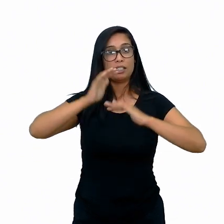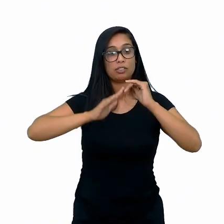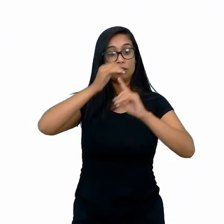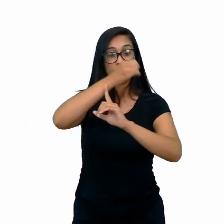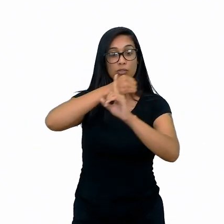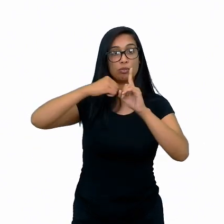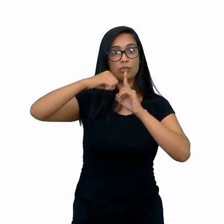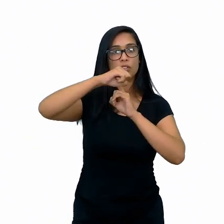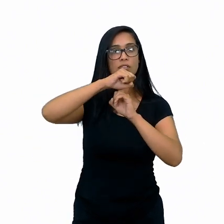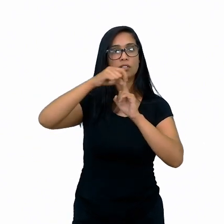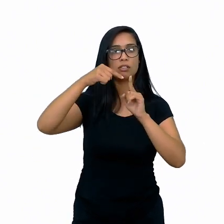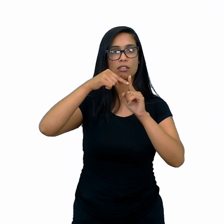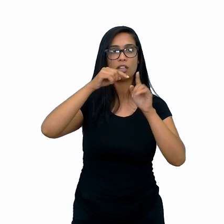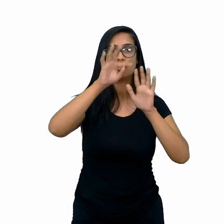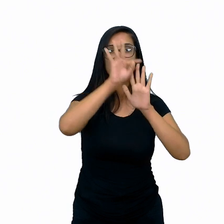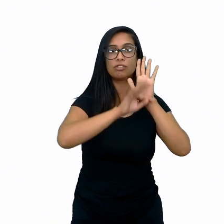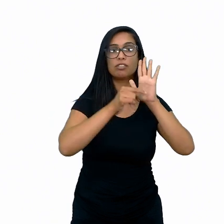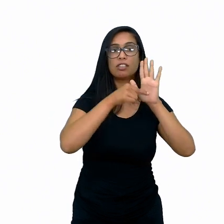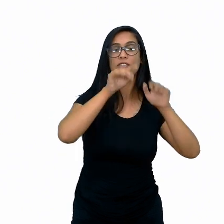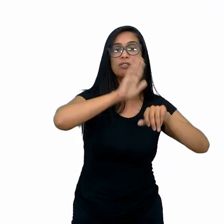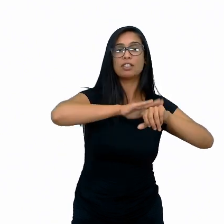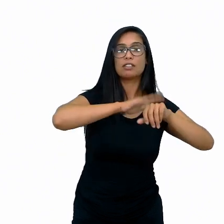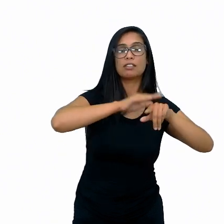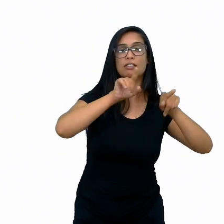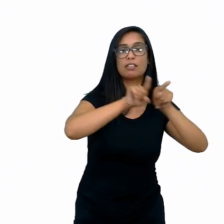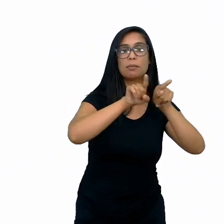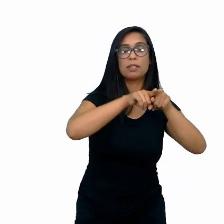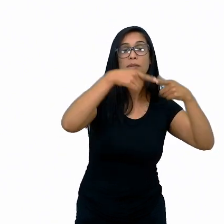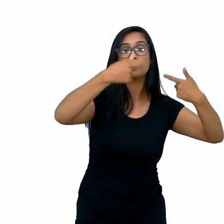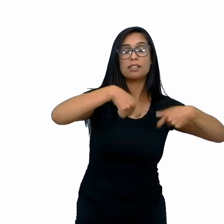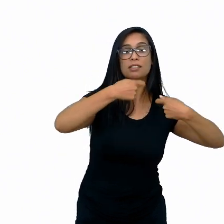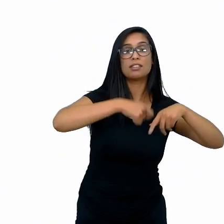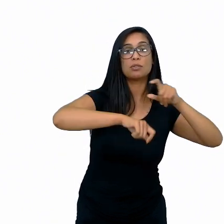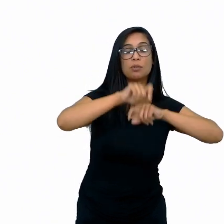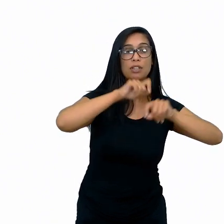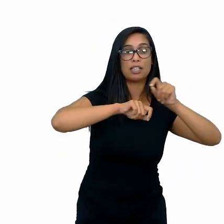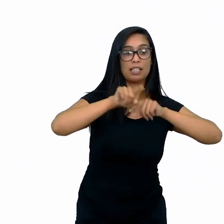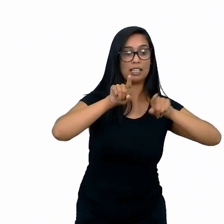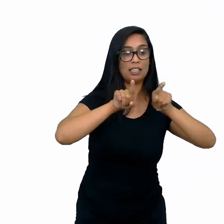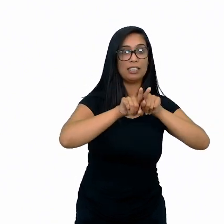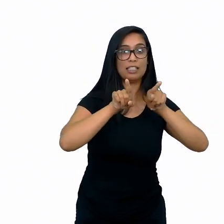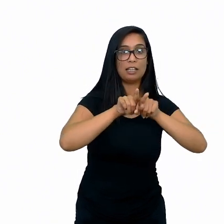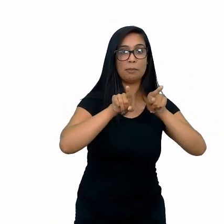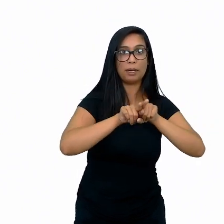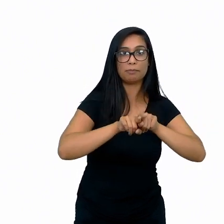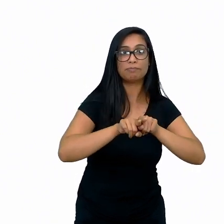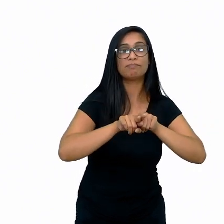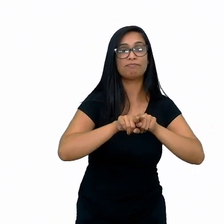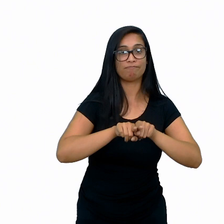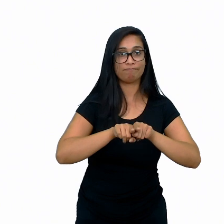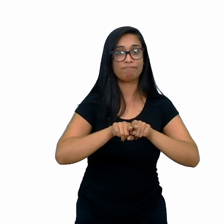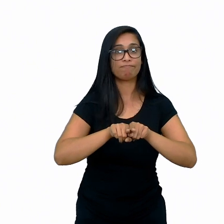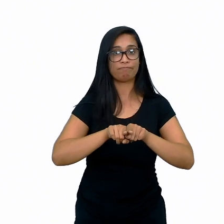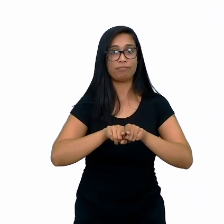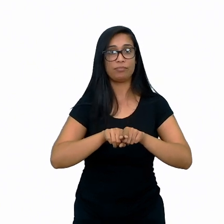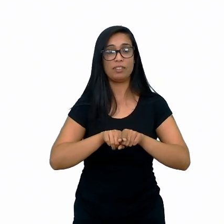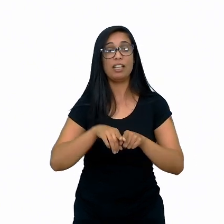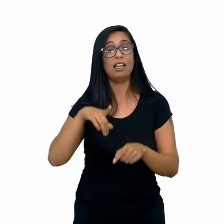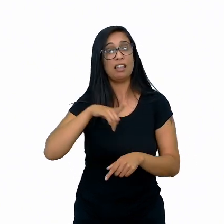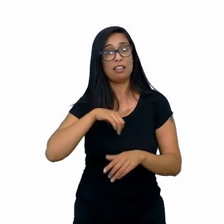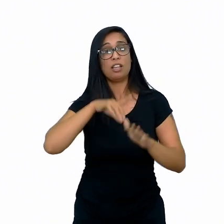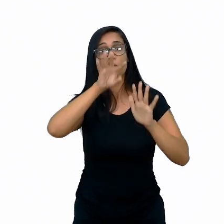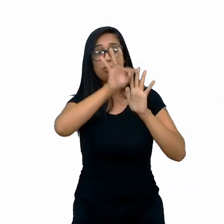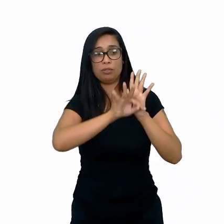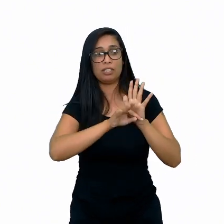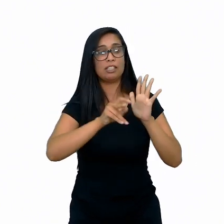escrita. Devemos também considerar que nessa situação estamos falando de produção de texto